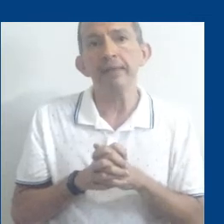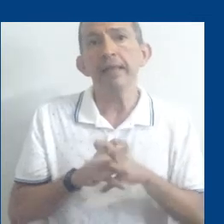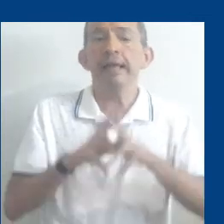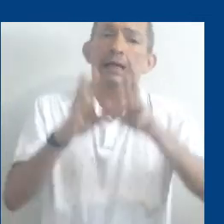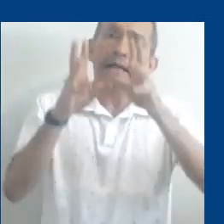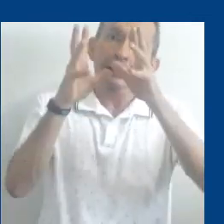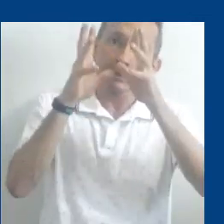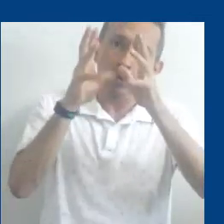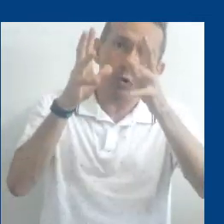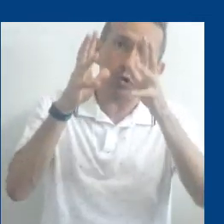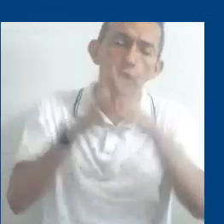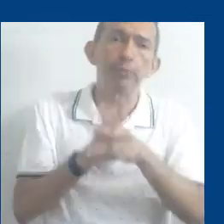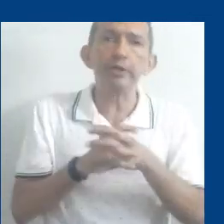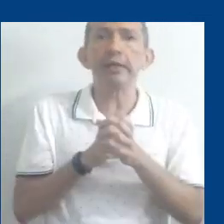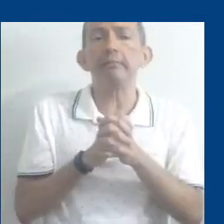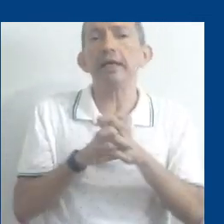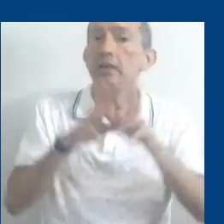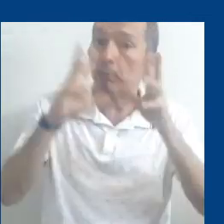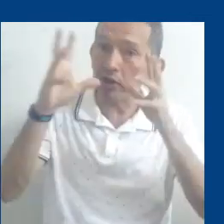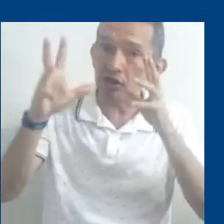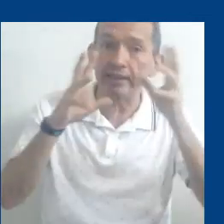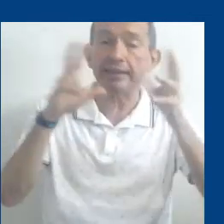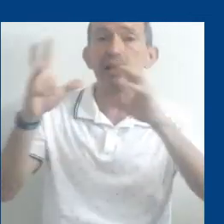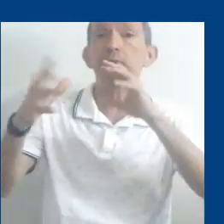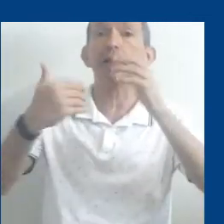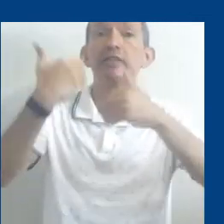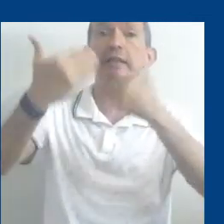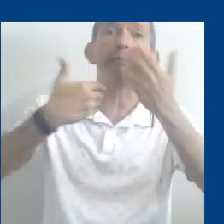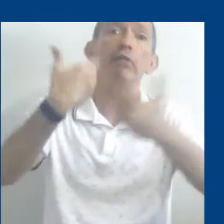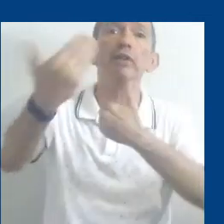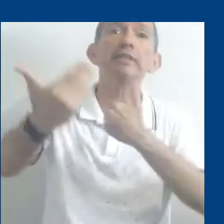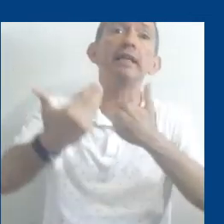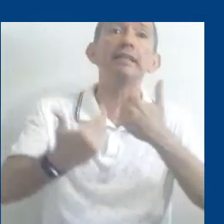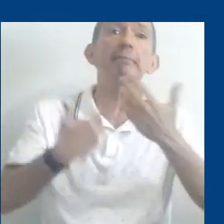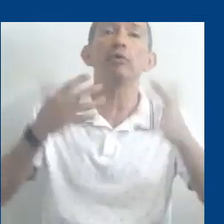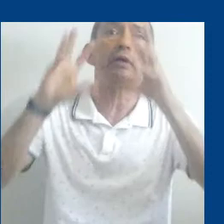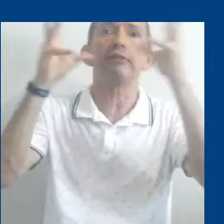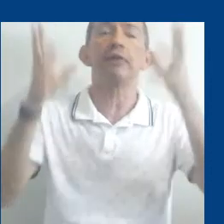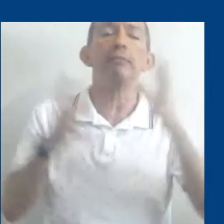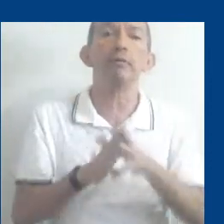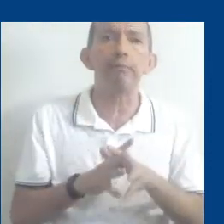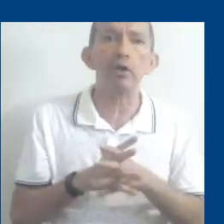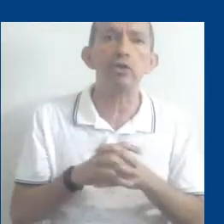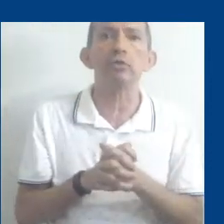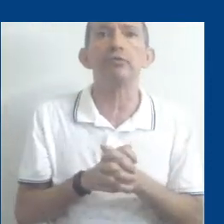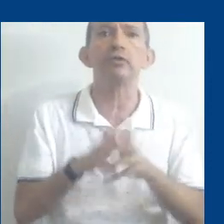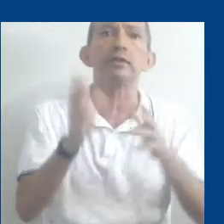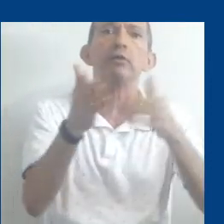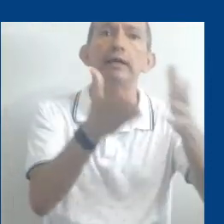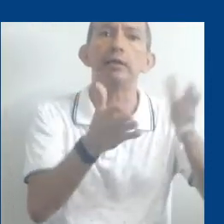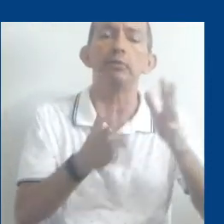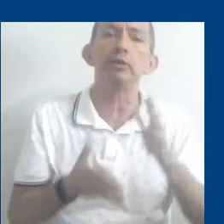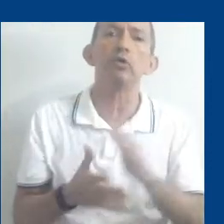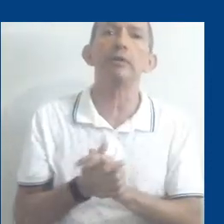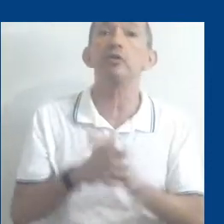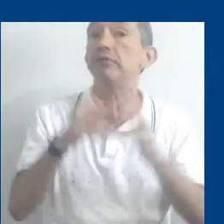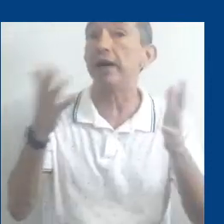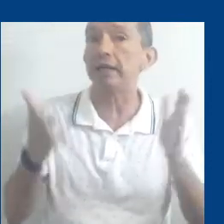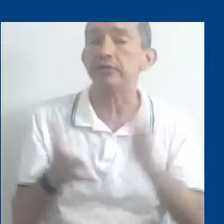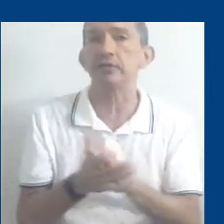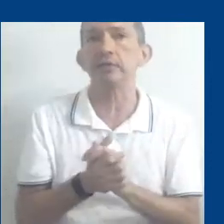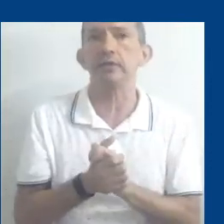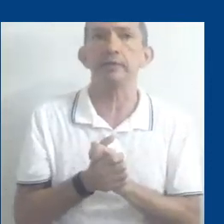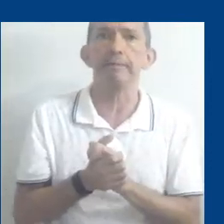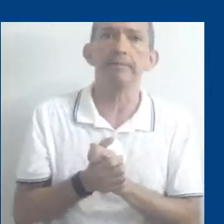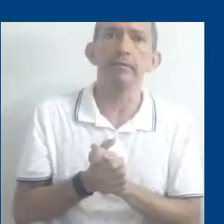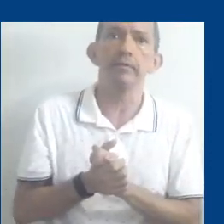tá? Um grupo de animais, é bom a gente citar isso, porque às vezes na prova eles abordam que ela fica meio perdido, função atribuída ao complexo, são